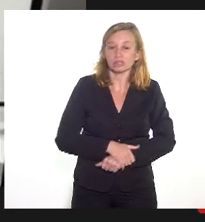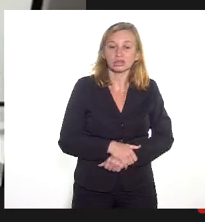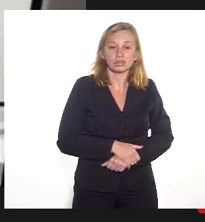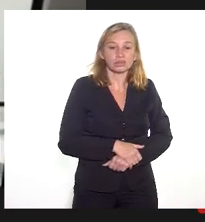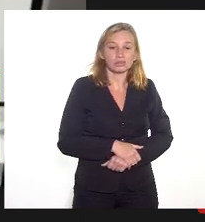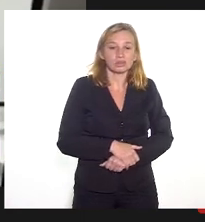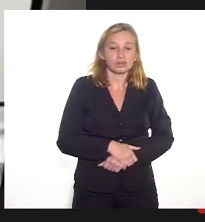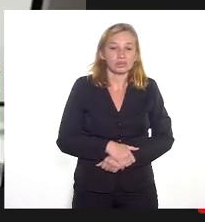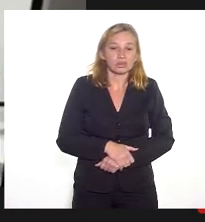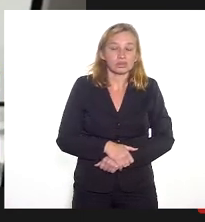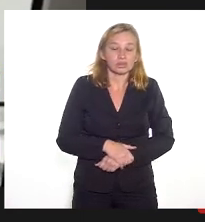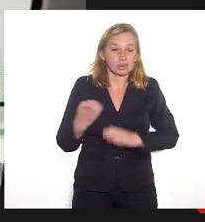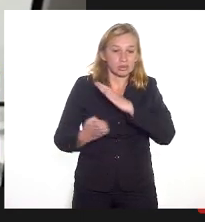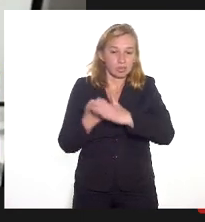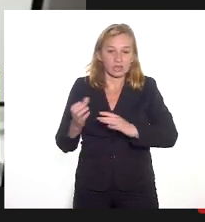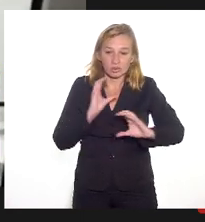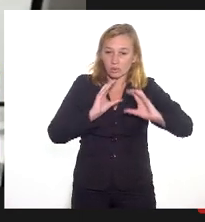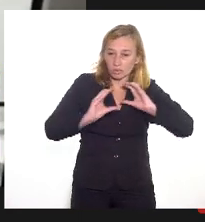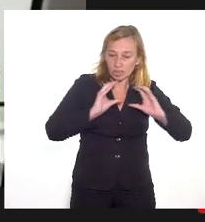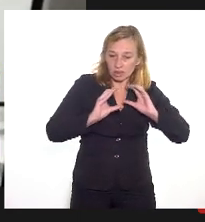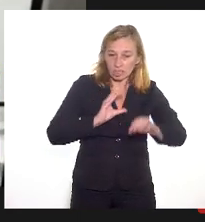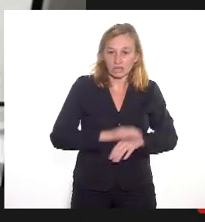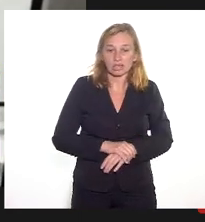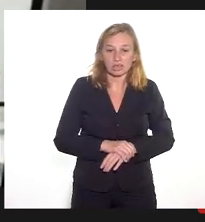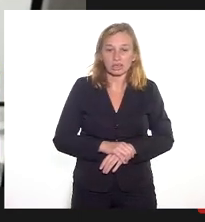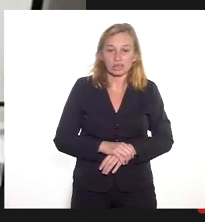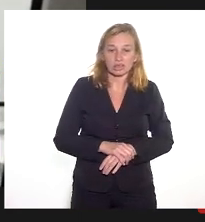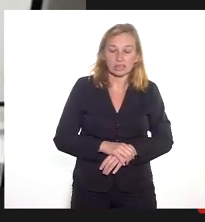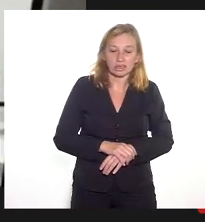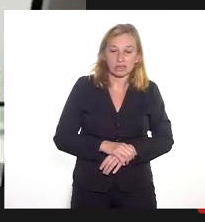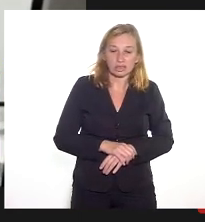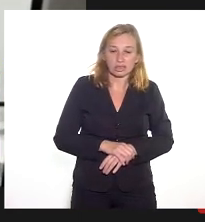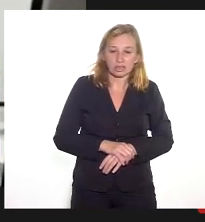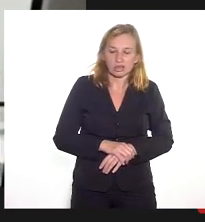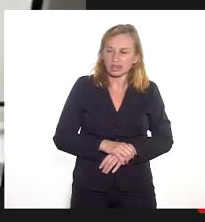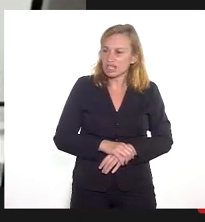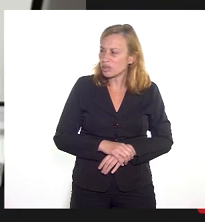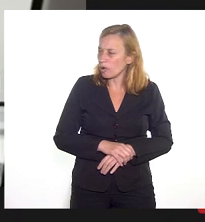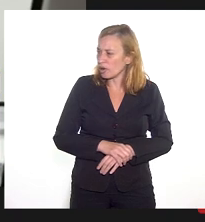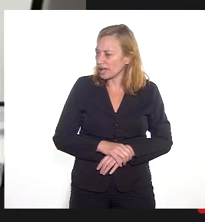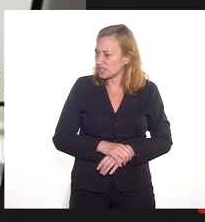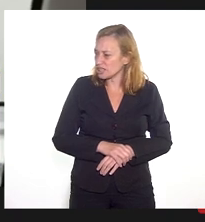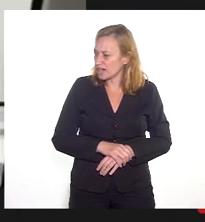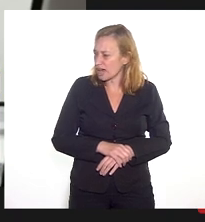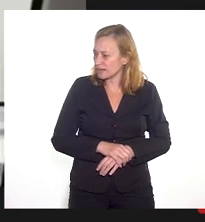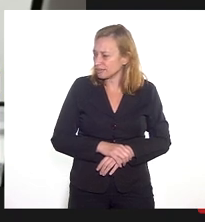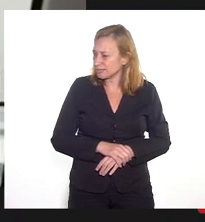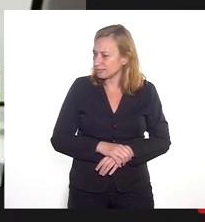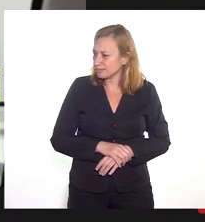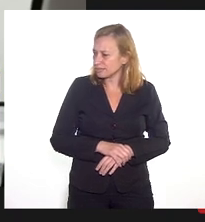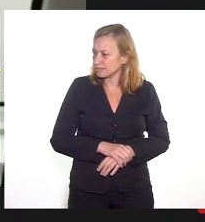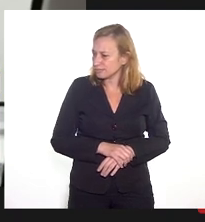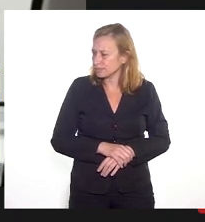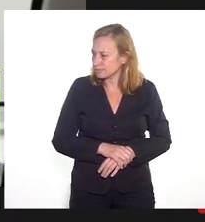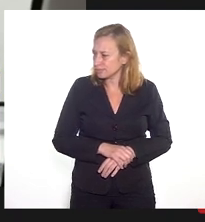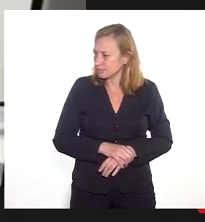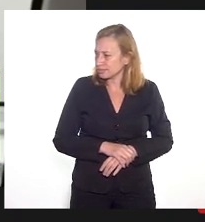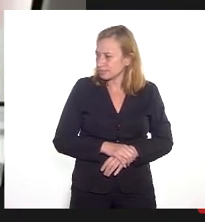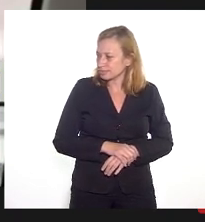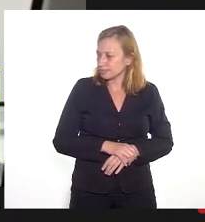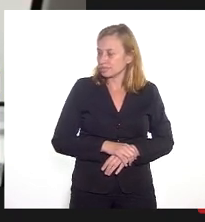de comunicação, além de desburocratizar o registro dessas iniciativas de comunicação,